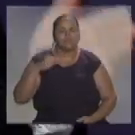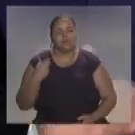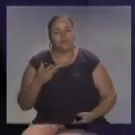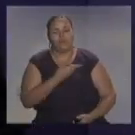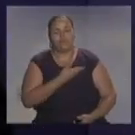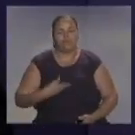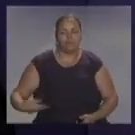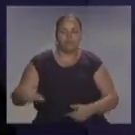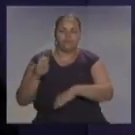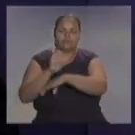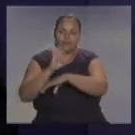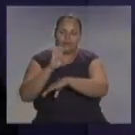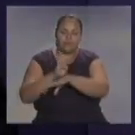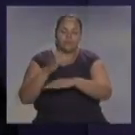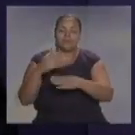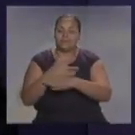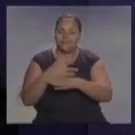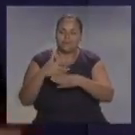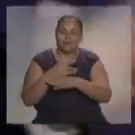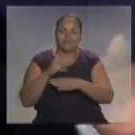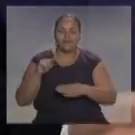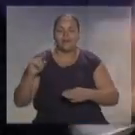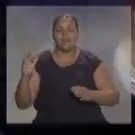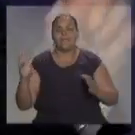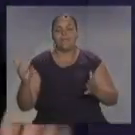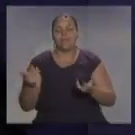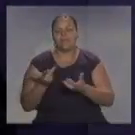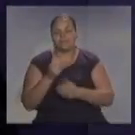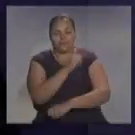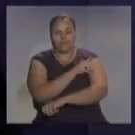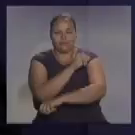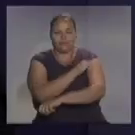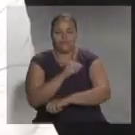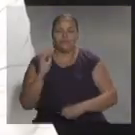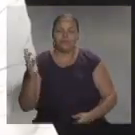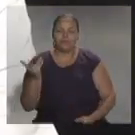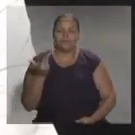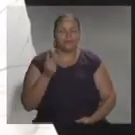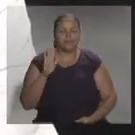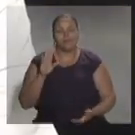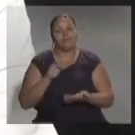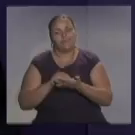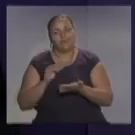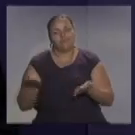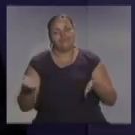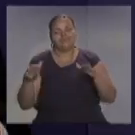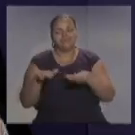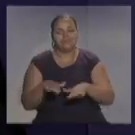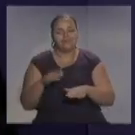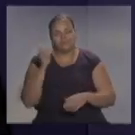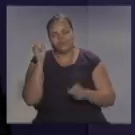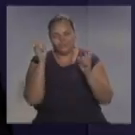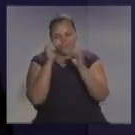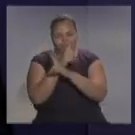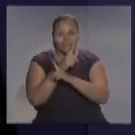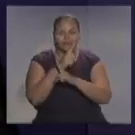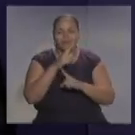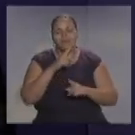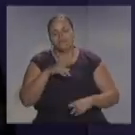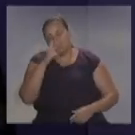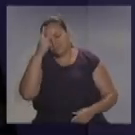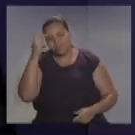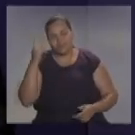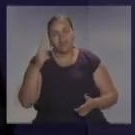até do próprio governo do estado, porque a nossa cidade é maravilhosa, mas não é inclusiva. É uma cidade que ainda causa muitas dificuldades para